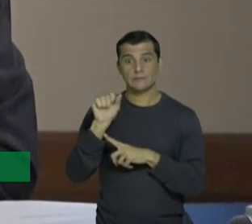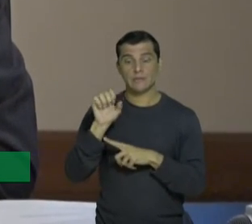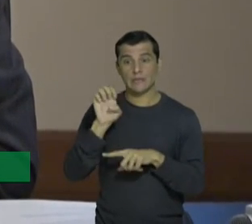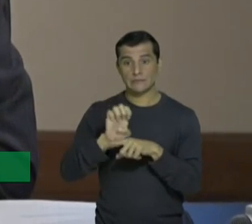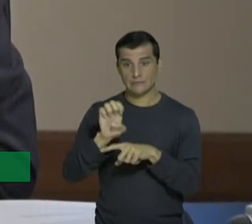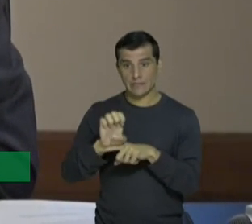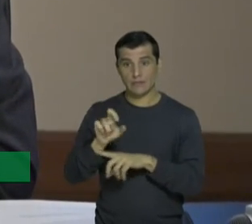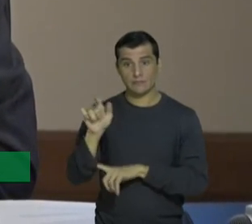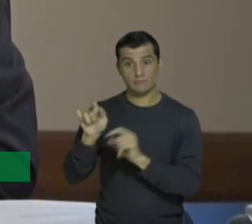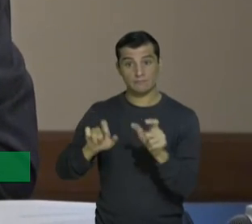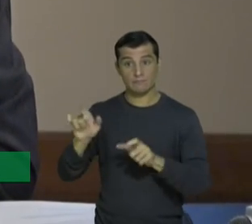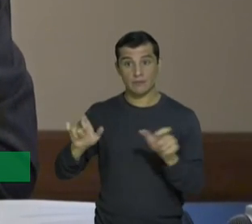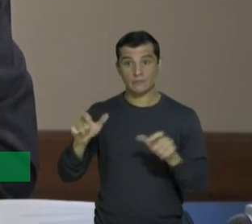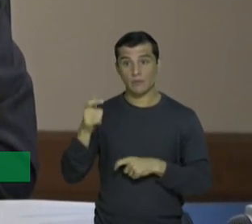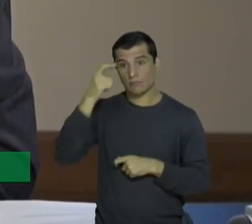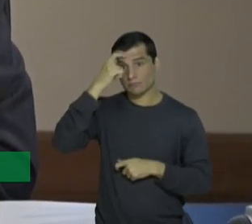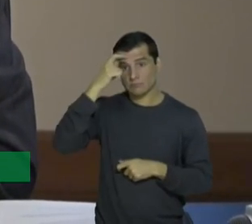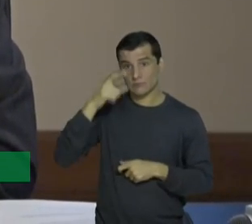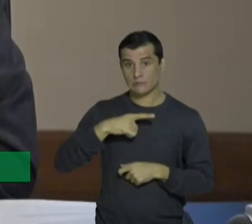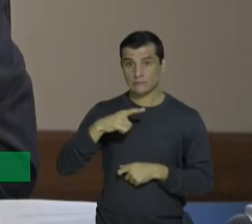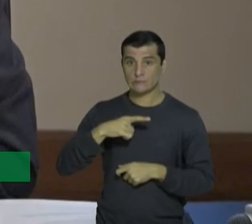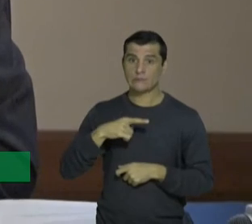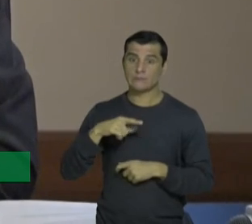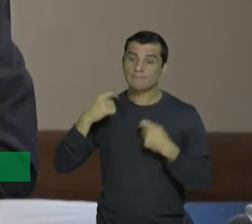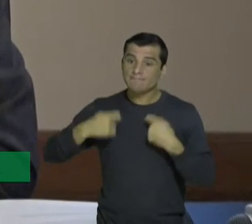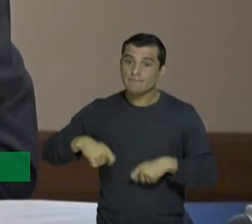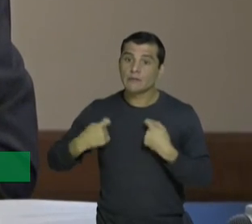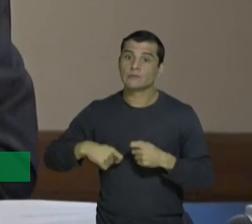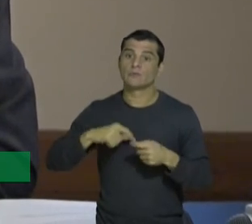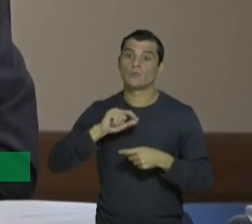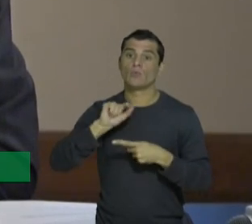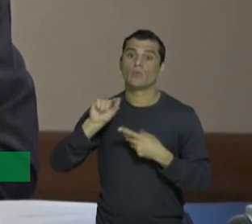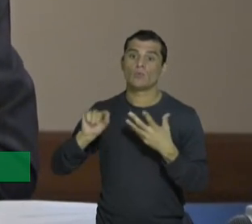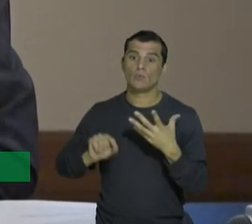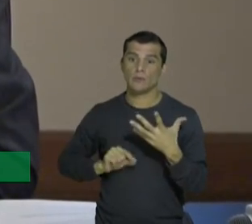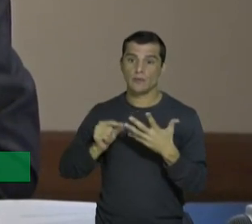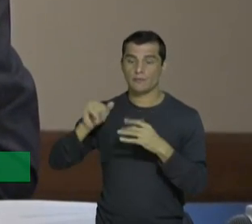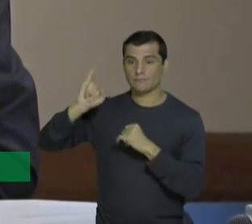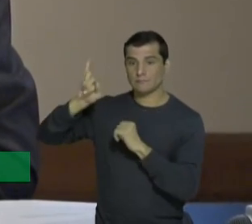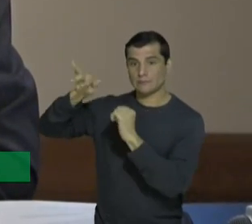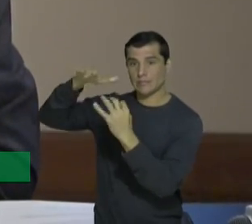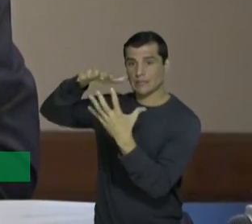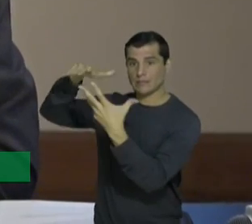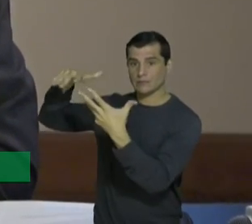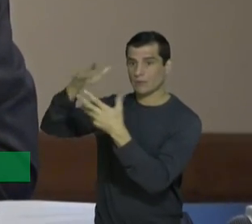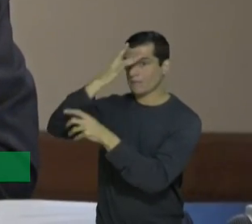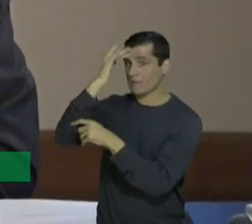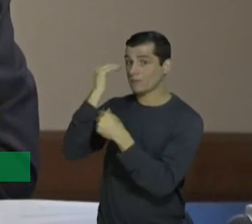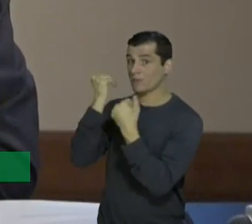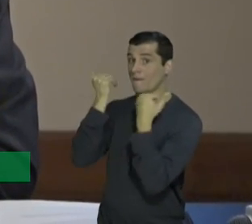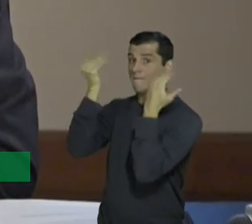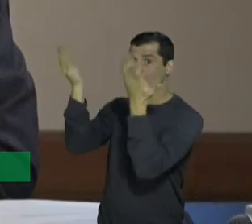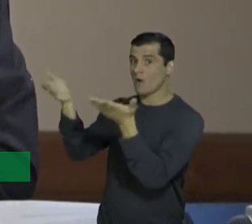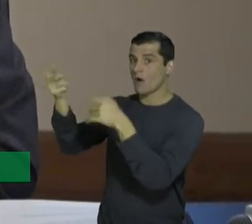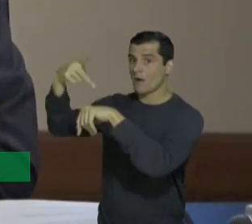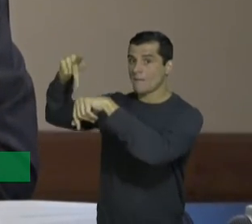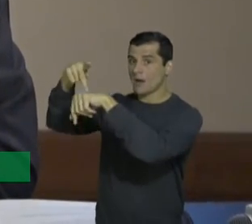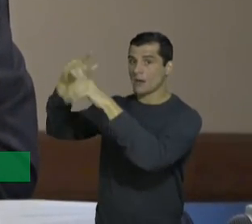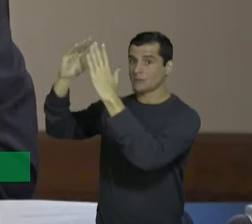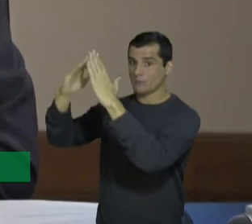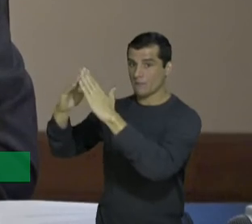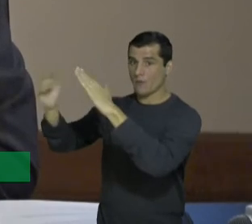pessoas têm consciência dessas necessidades internacionais do Consumidor internacional aquele que quer